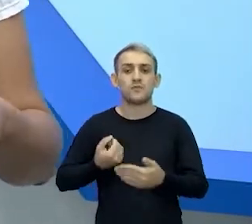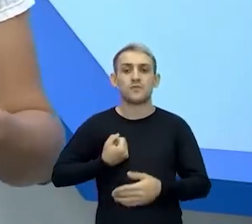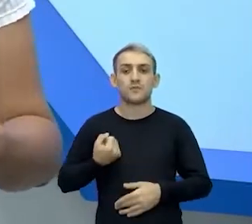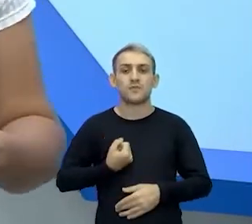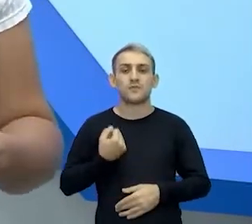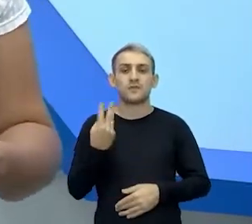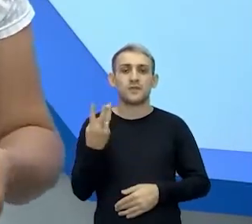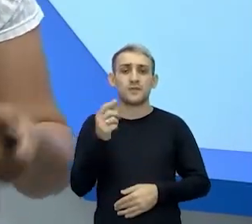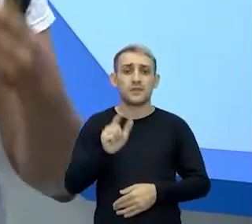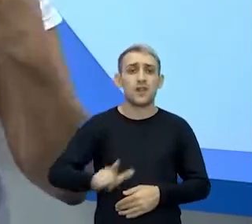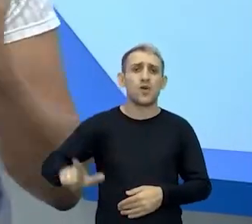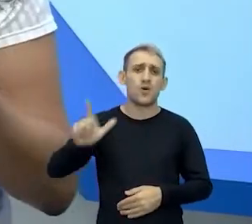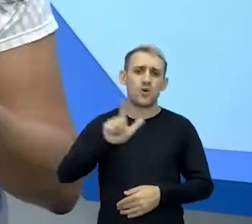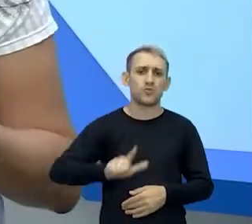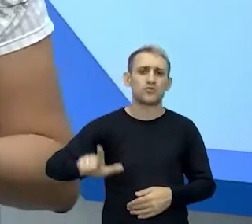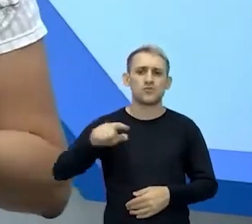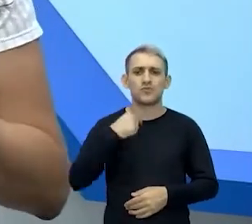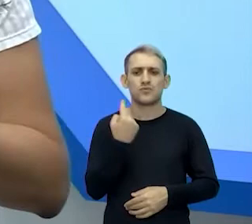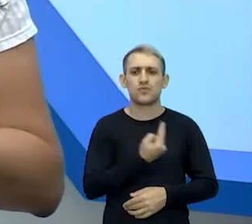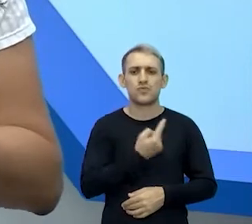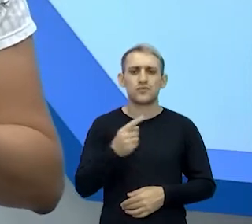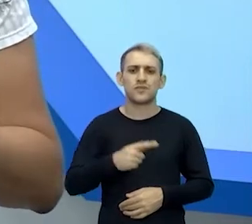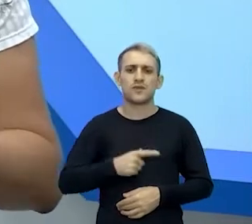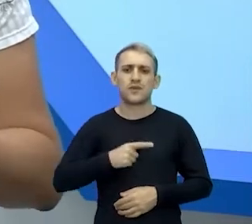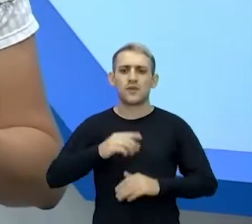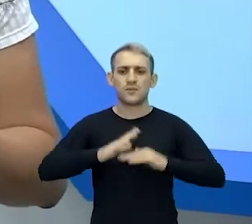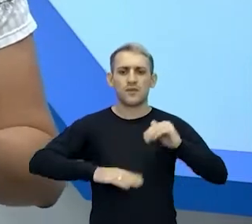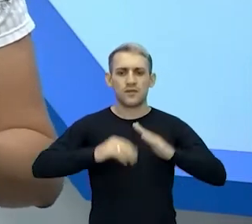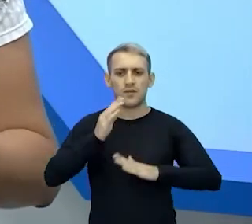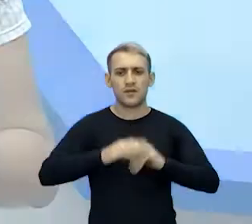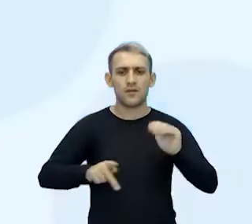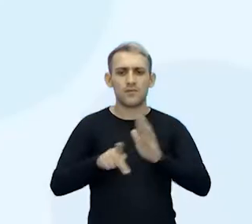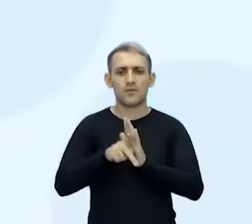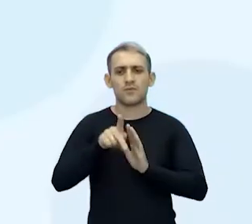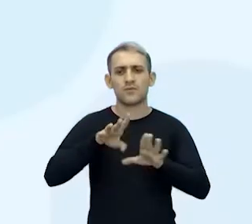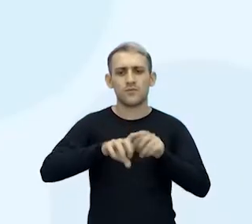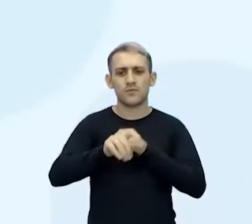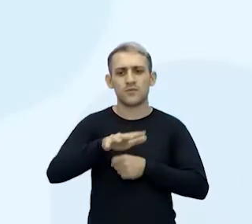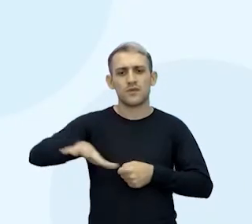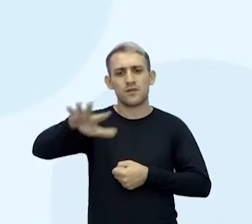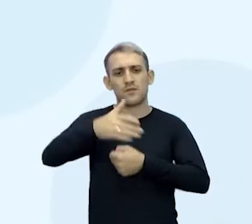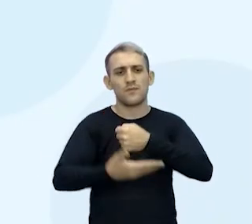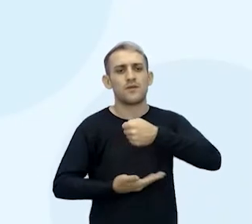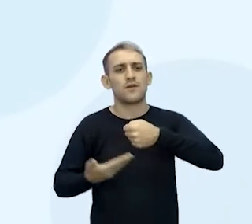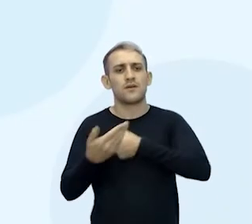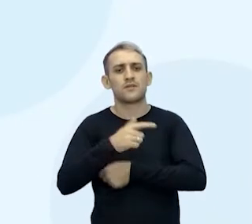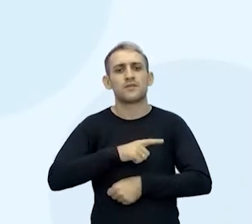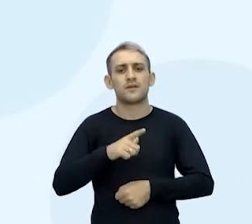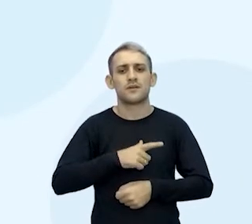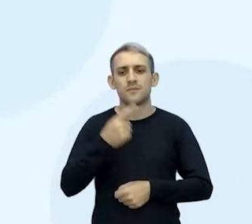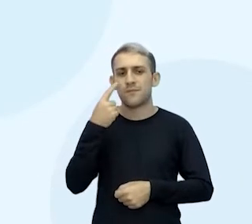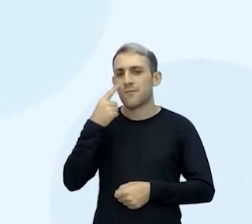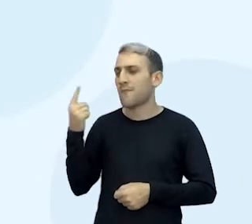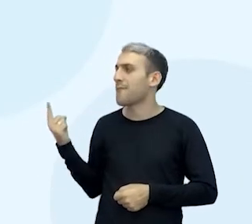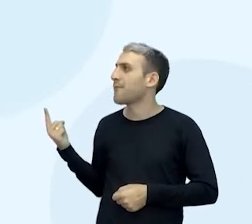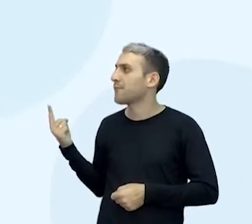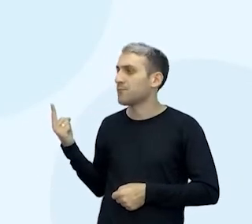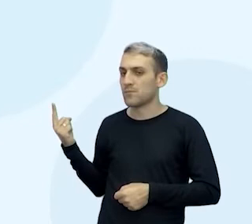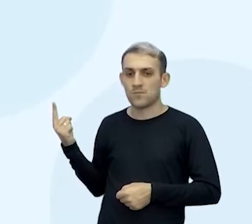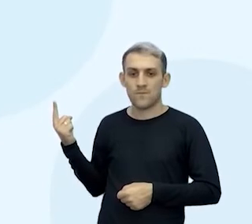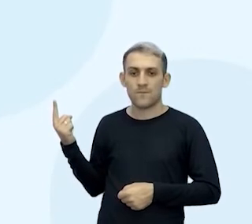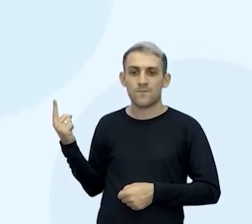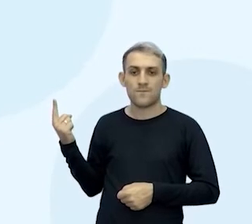e, claro, né, a gente tem as nossas habilidades da formação geral básica que nós vamos trabalhar. Então, aí nós temos a EM